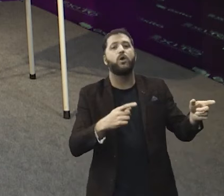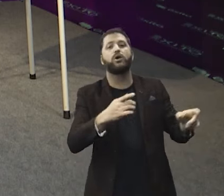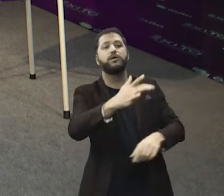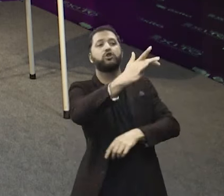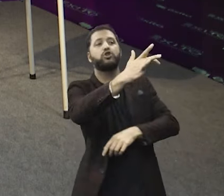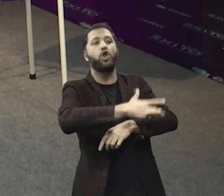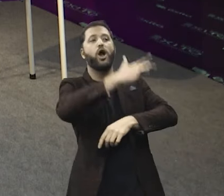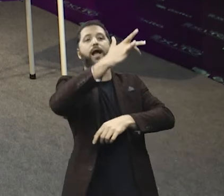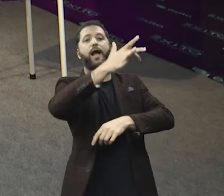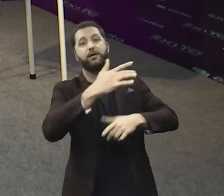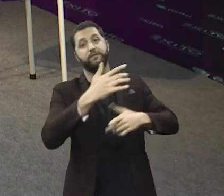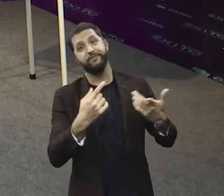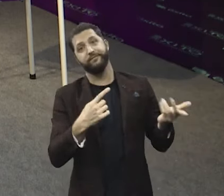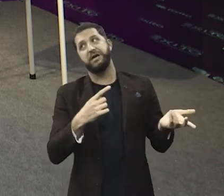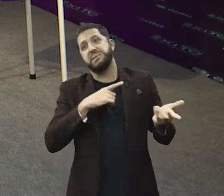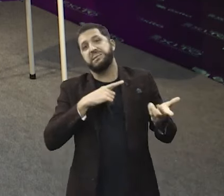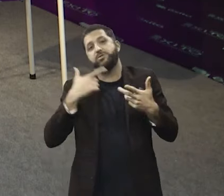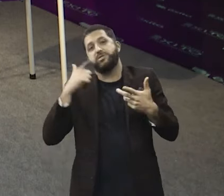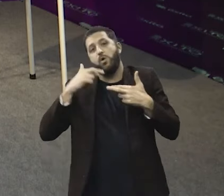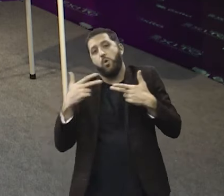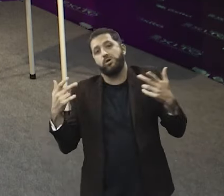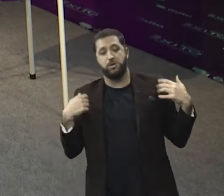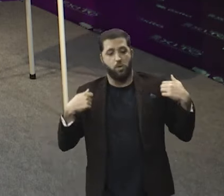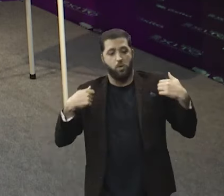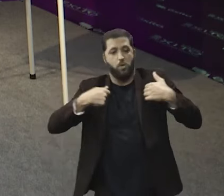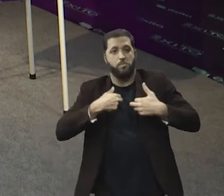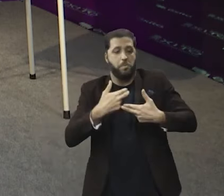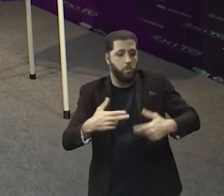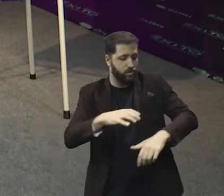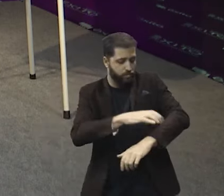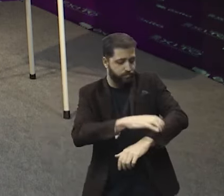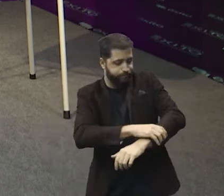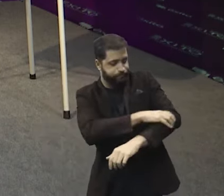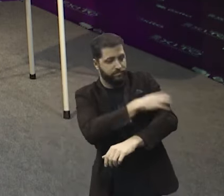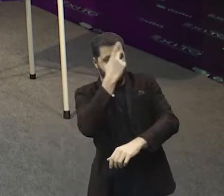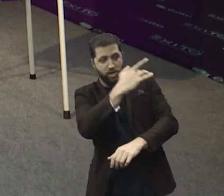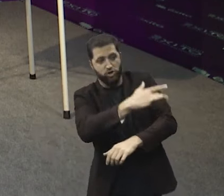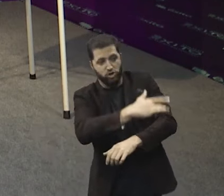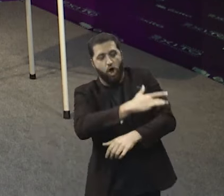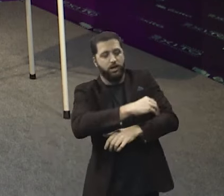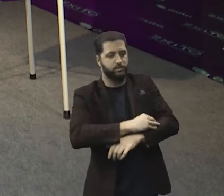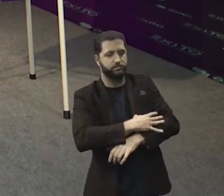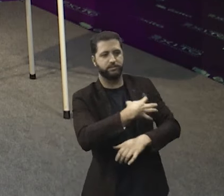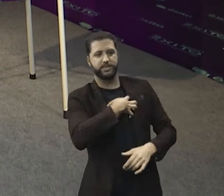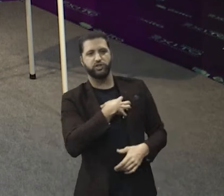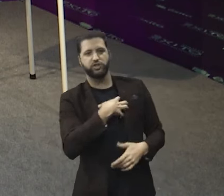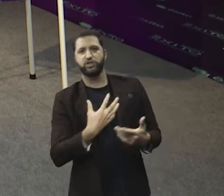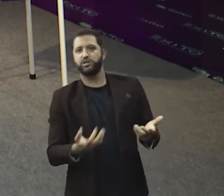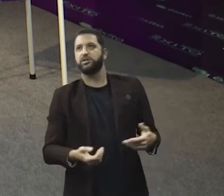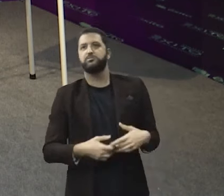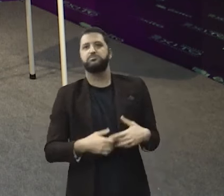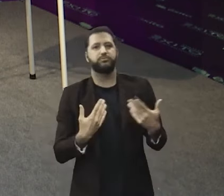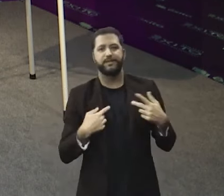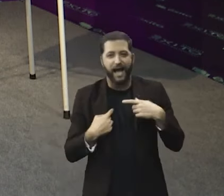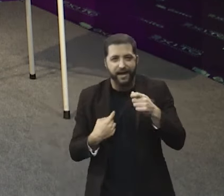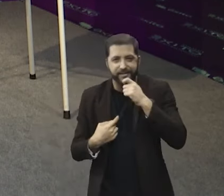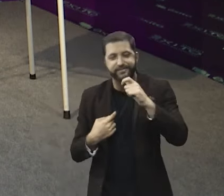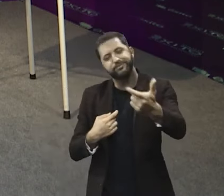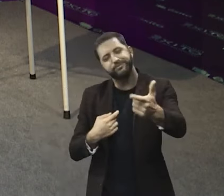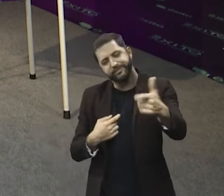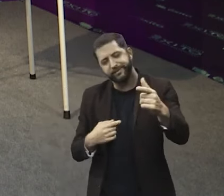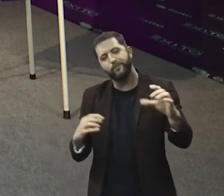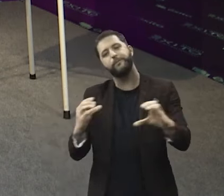Então vai ter que ter outras realidades E por que que é tão difícil você entender porque não existe o trem ainda por completo não